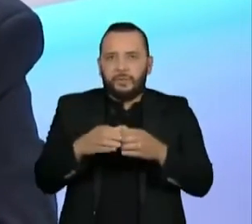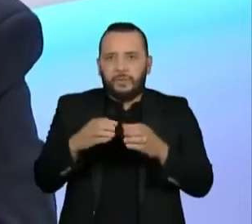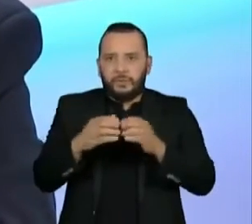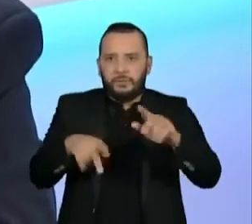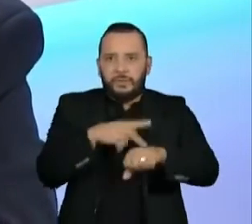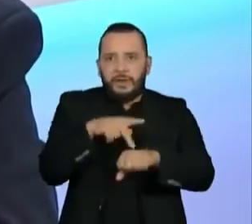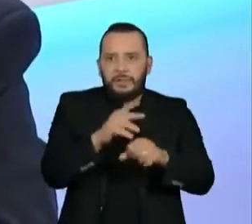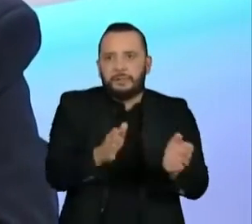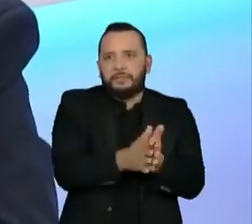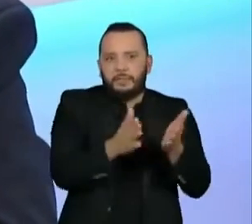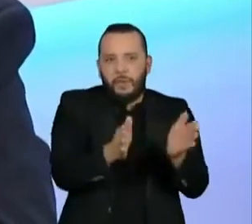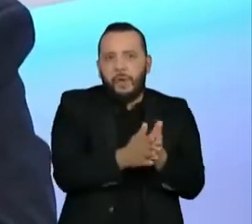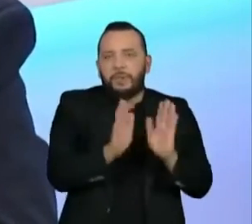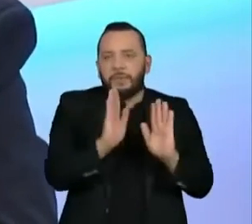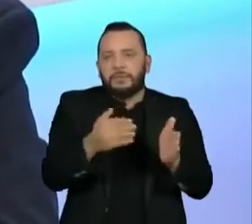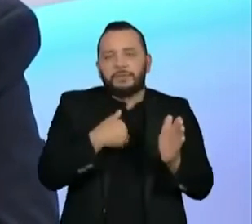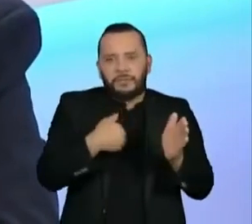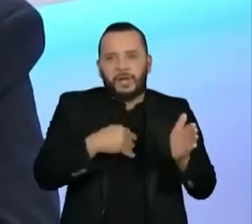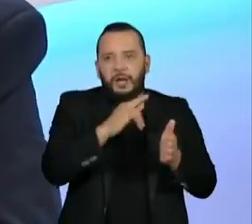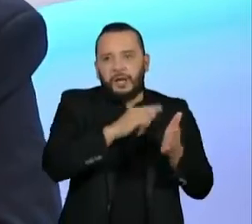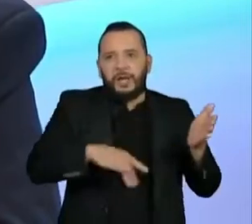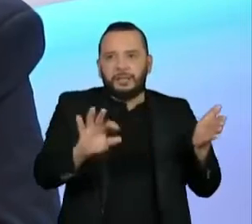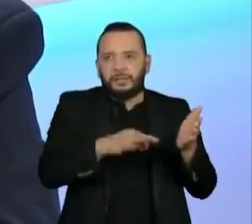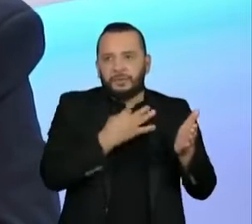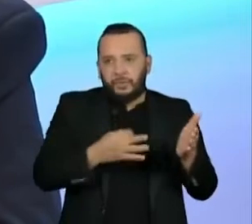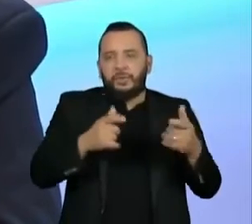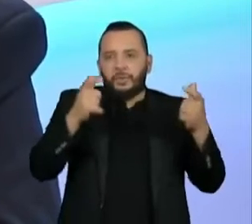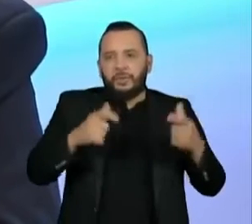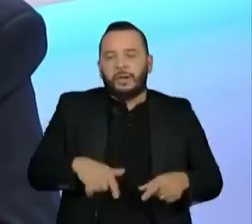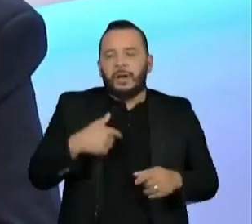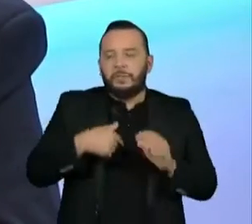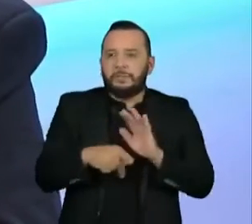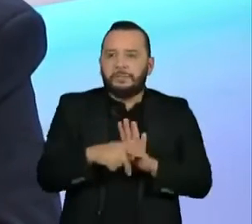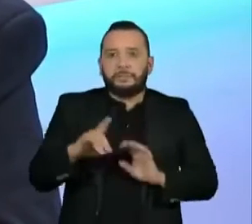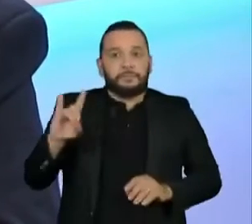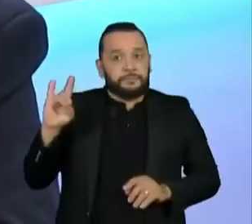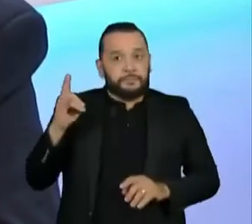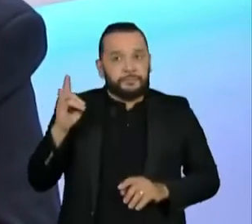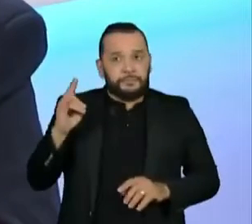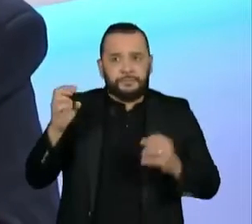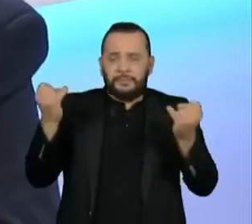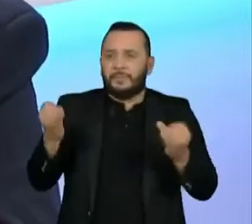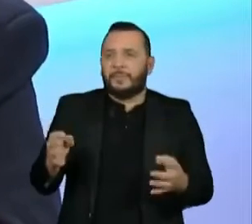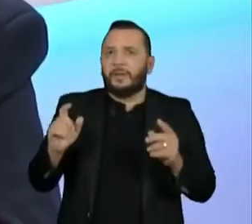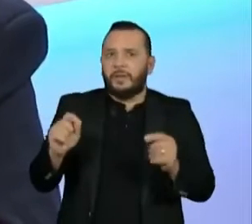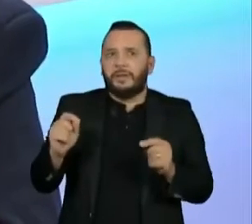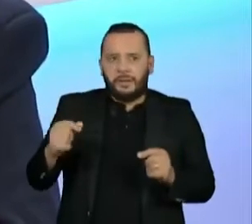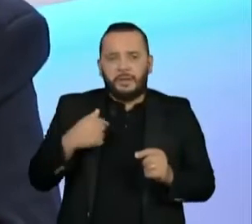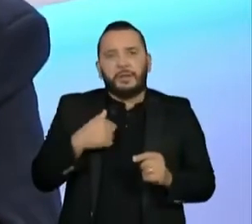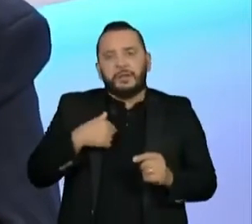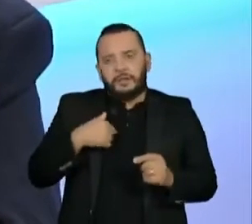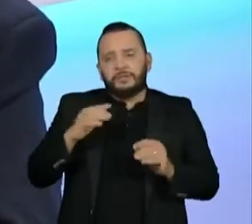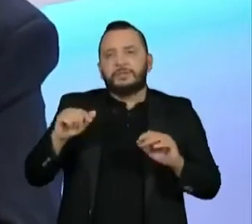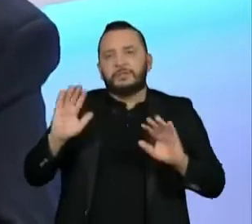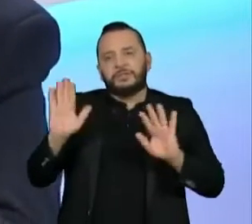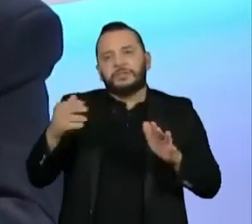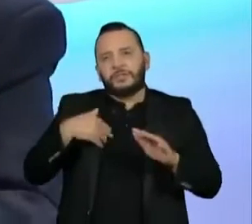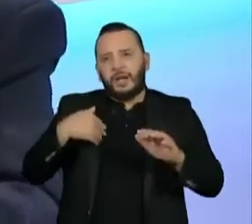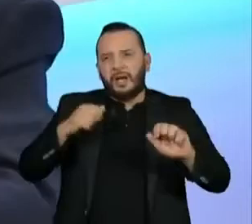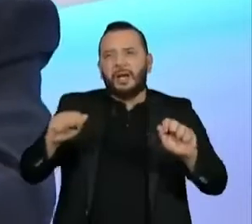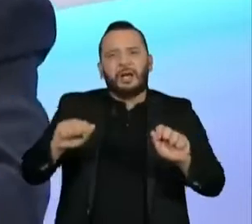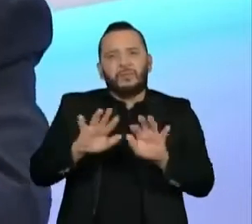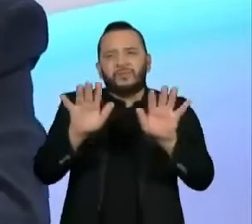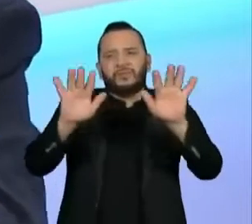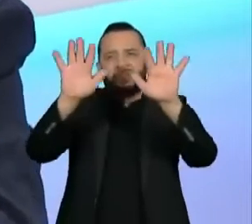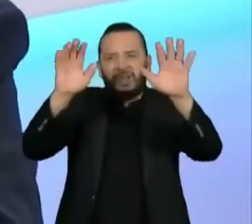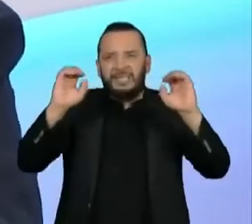manifesto assinado em La Paz, na Bolívia, dizendo que a proposta de Net Zero em 2050, de